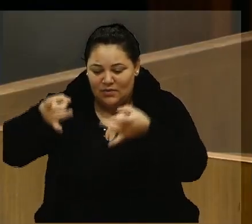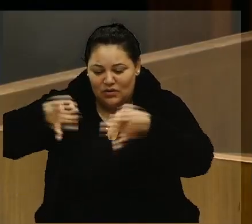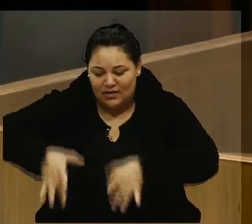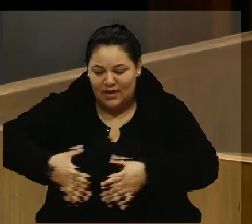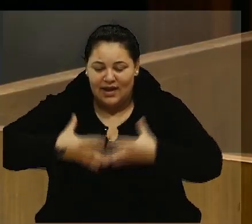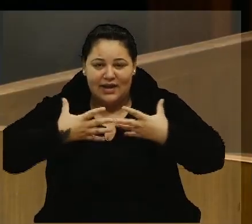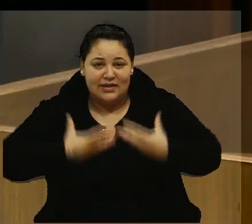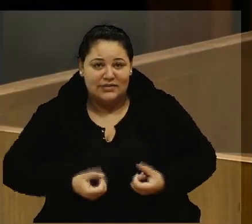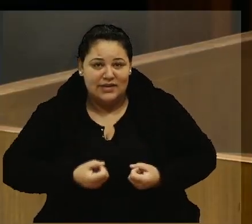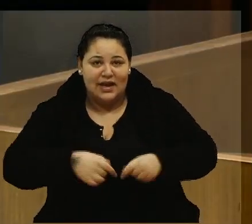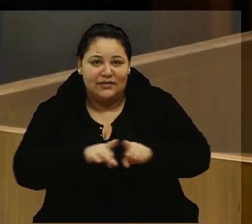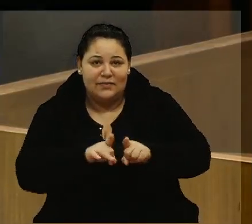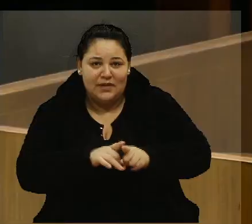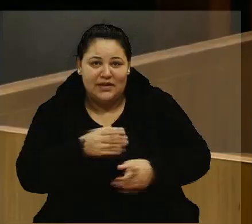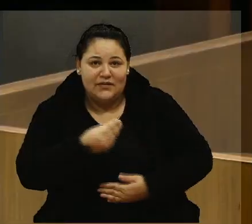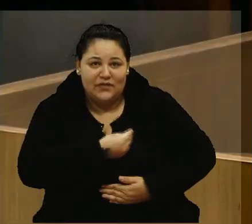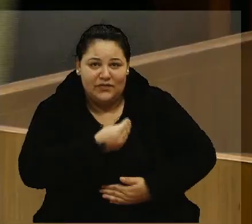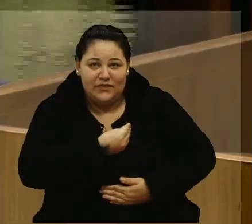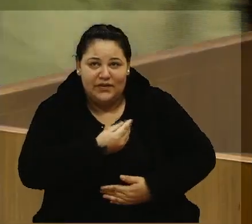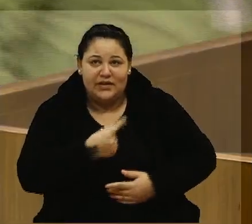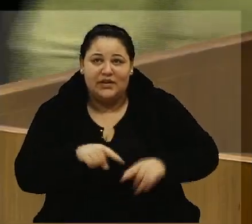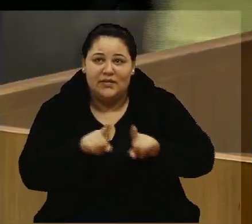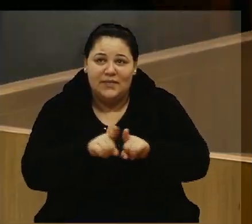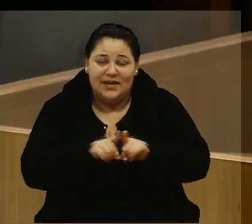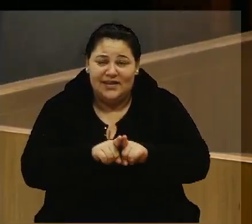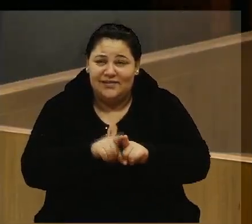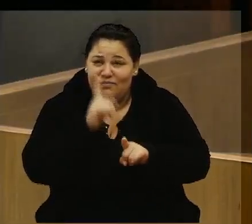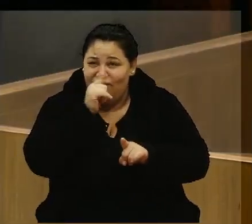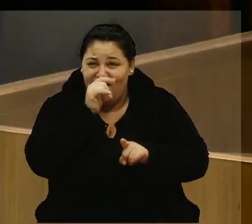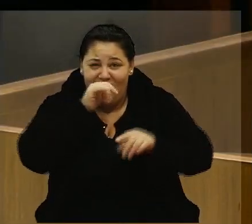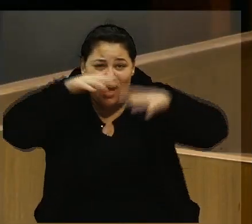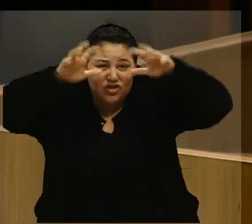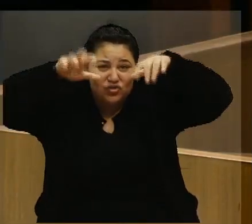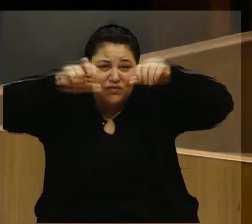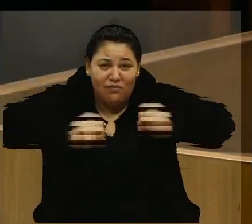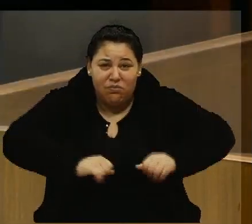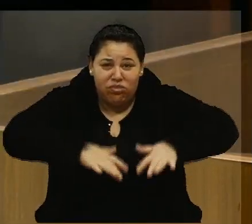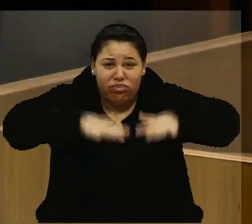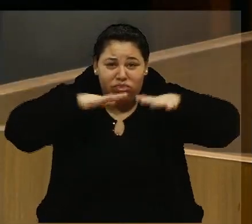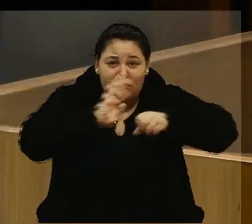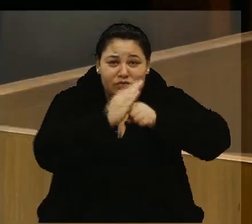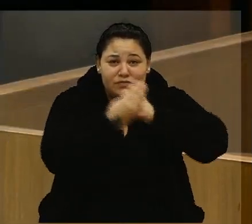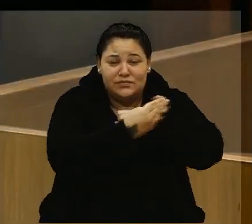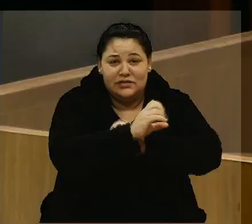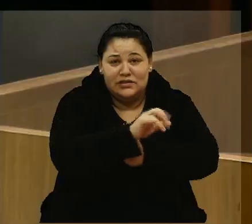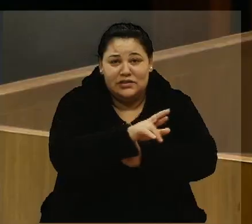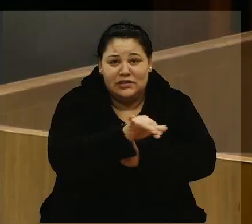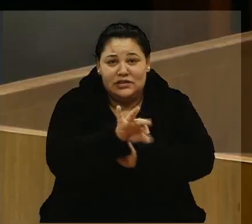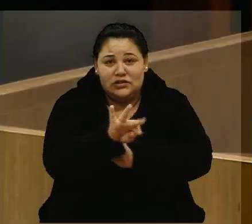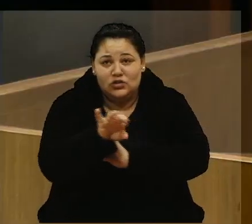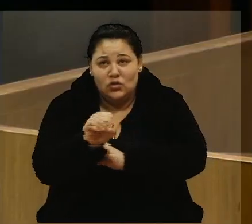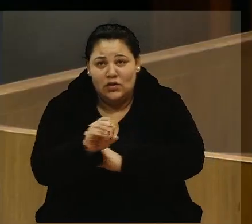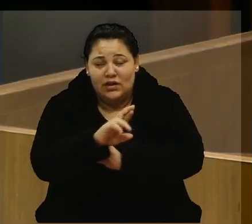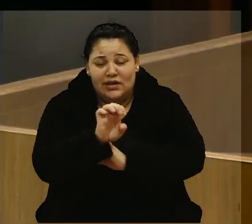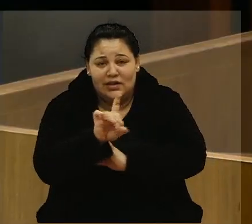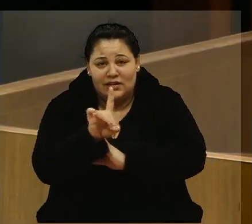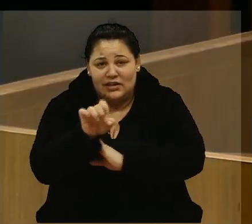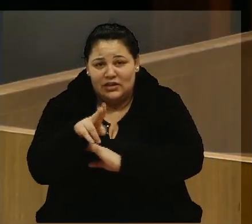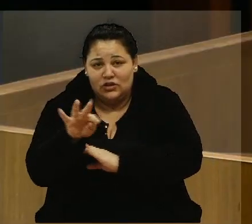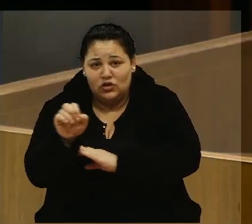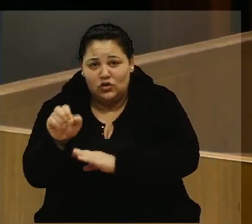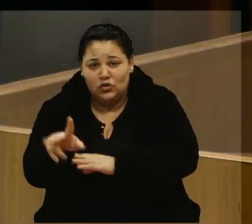de ver, né, seus imóveis alagados no Cristo Redentor e também na Vila Ipiranga. Foram mais de 20 anos